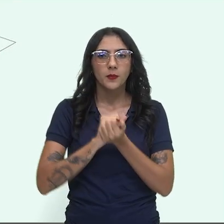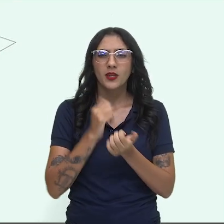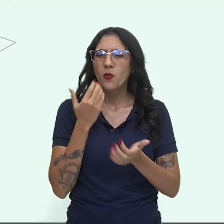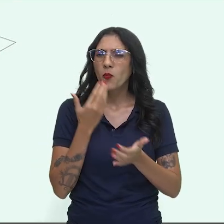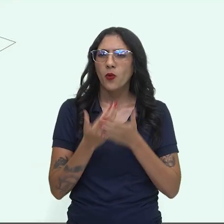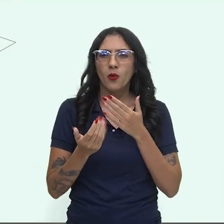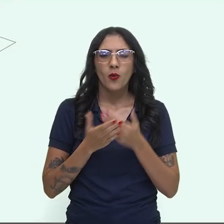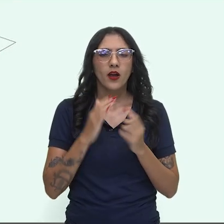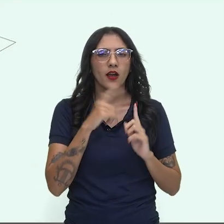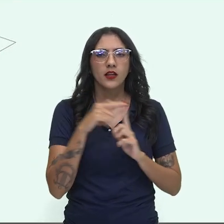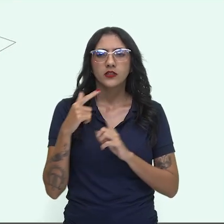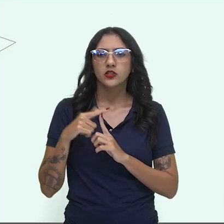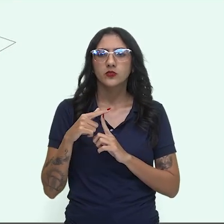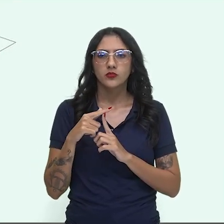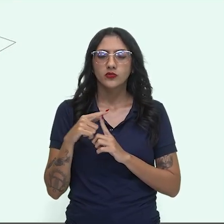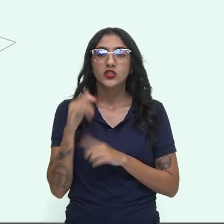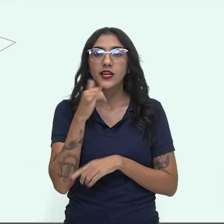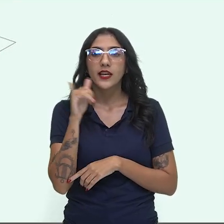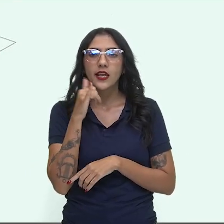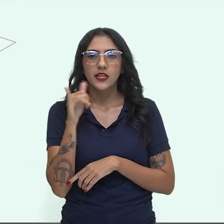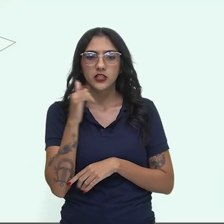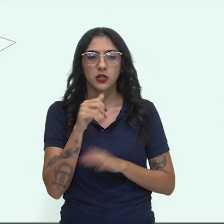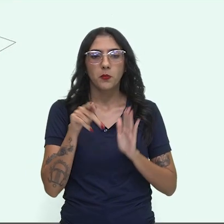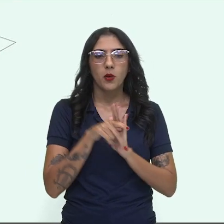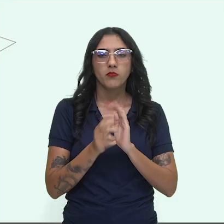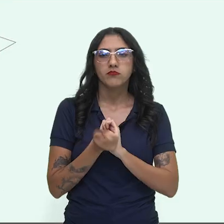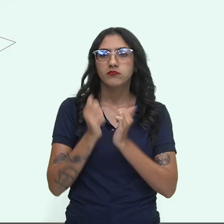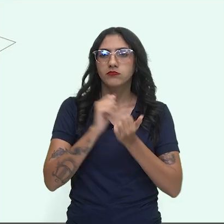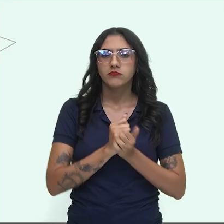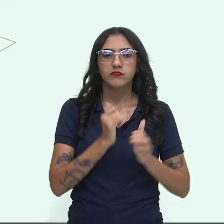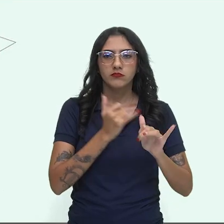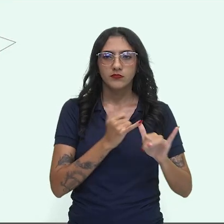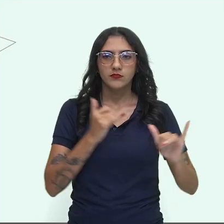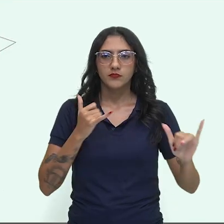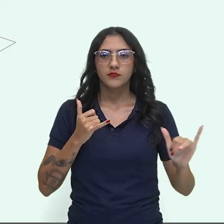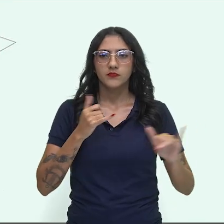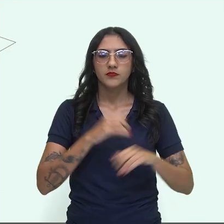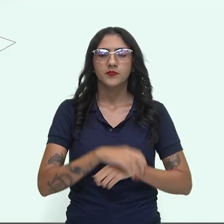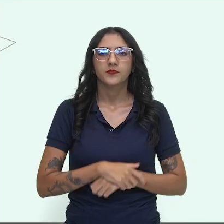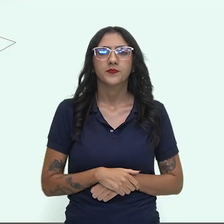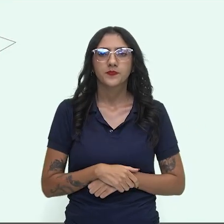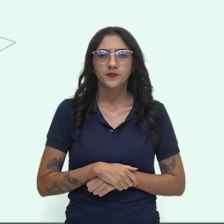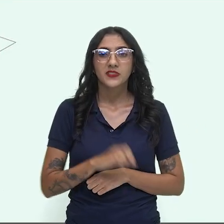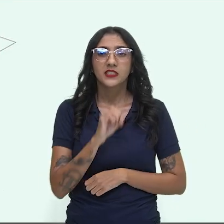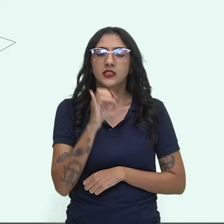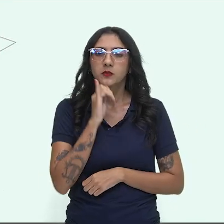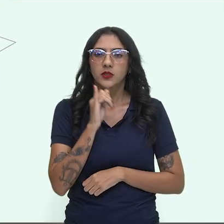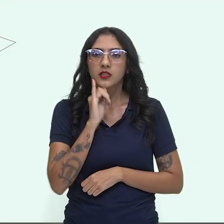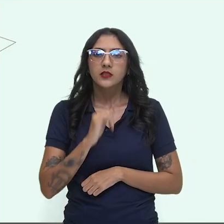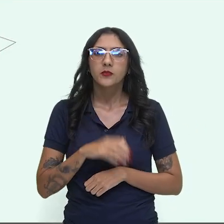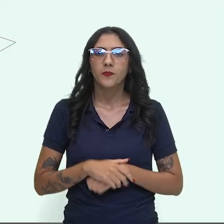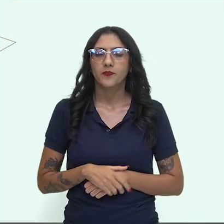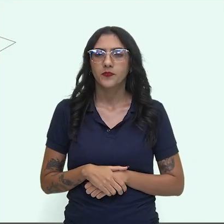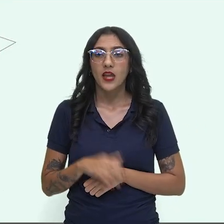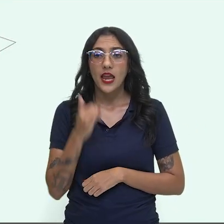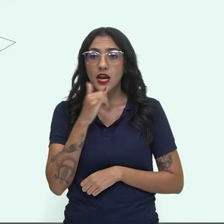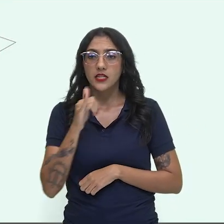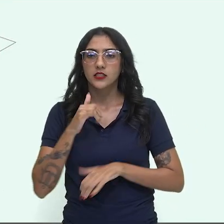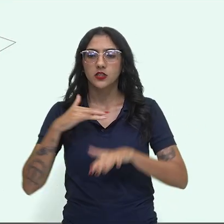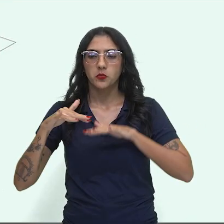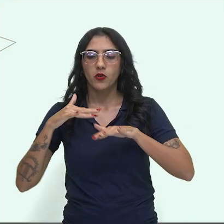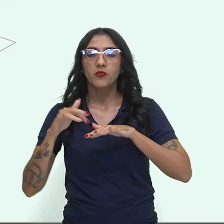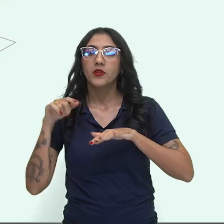qualquer tipo de energia em energia elétrica. Toda vez que ele tiver em energia mecânica, ele